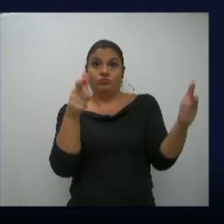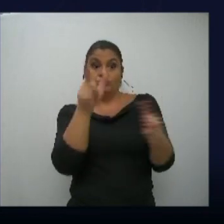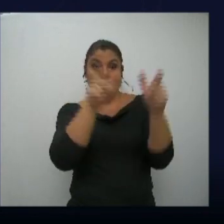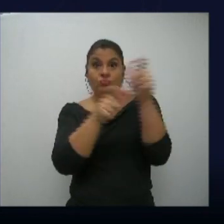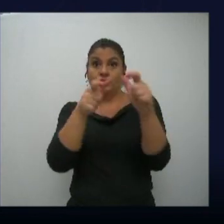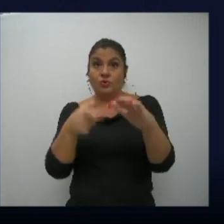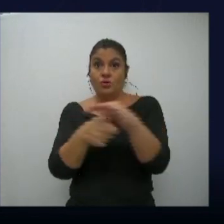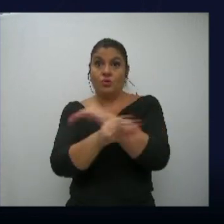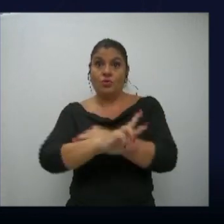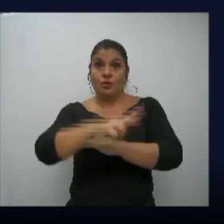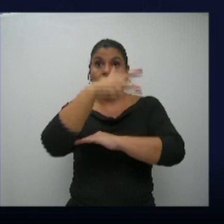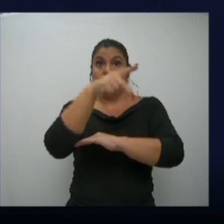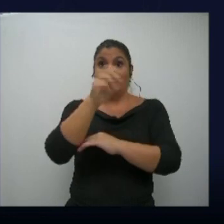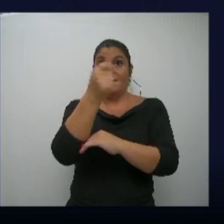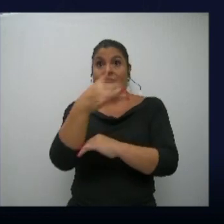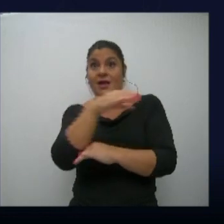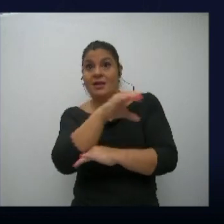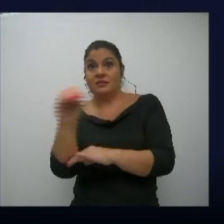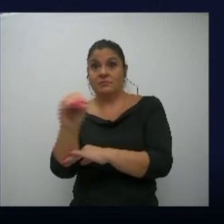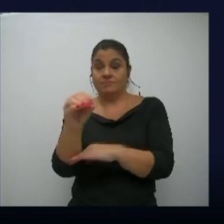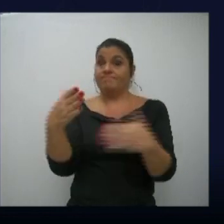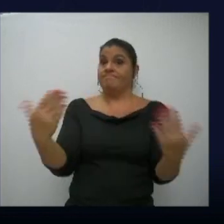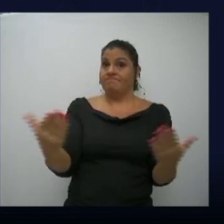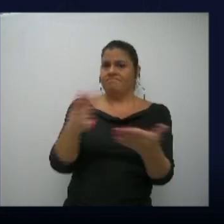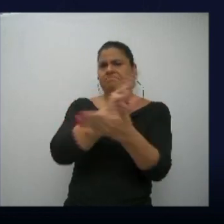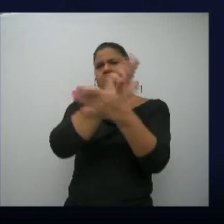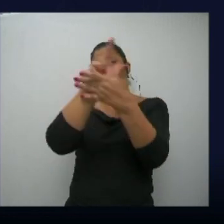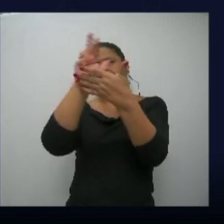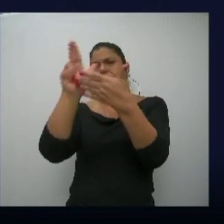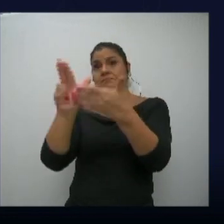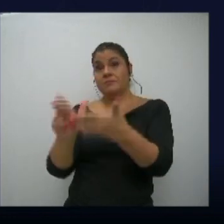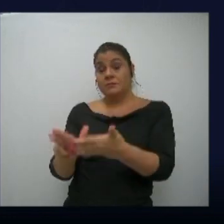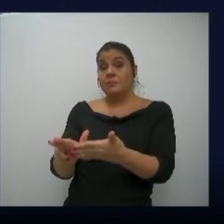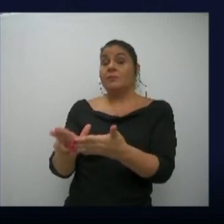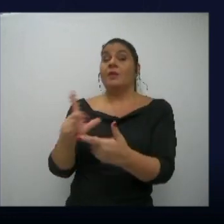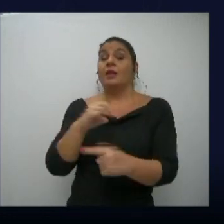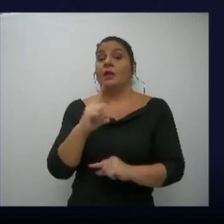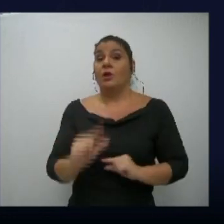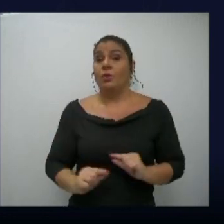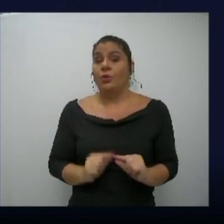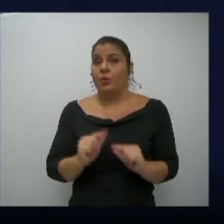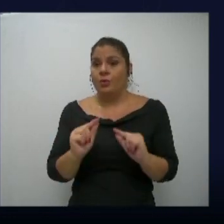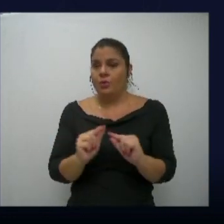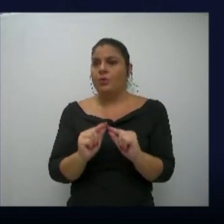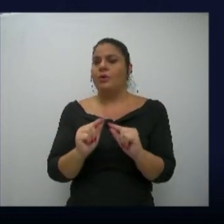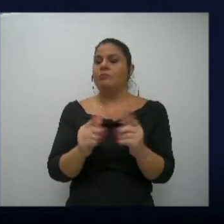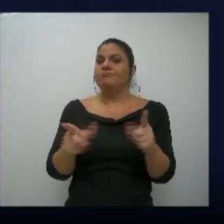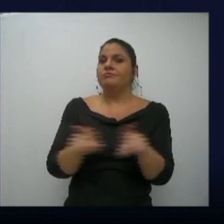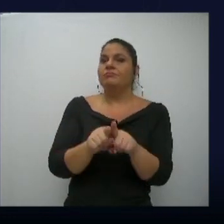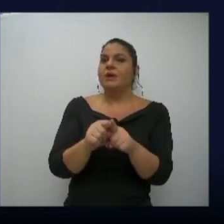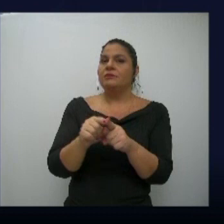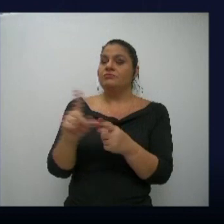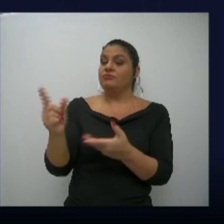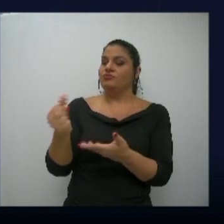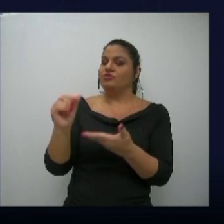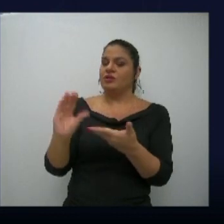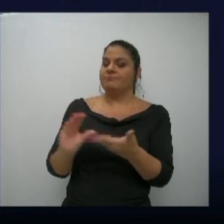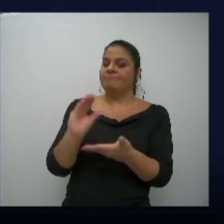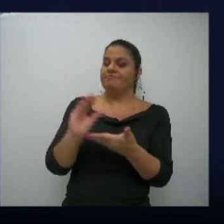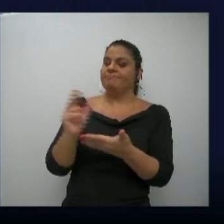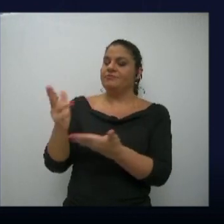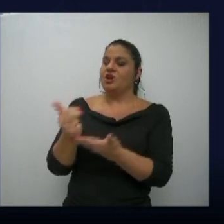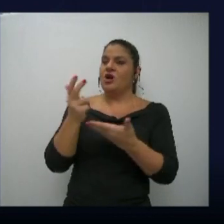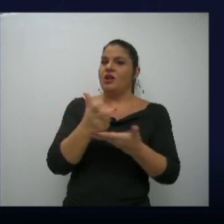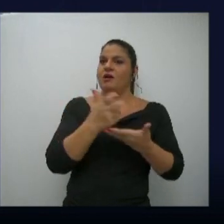vão ter que investir em fundos de ações em ação e etc você vai ter você vai ter cada vez mais dinheiro sobrando na